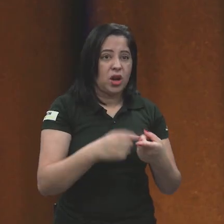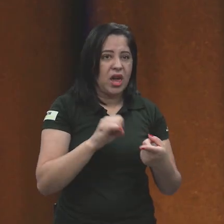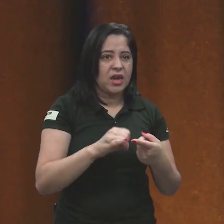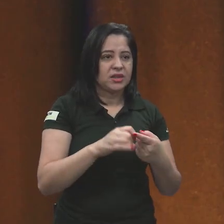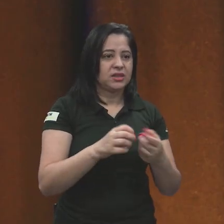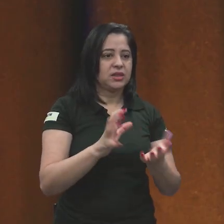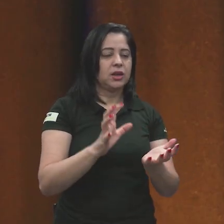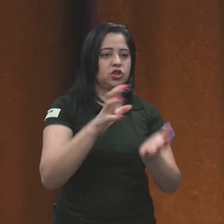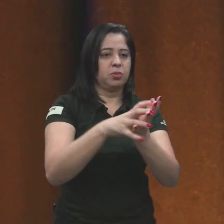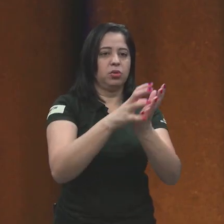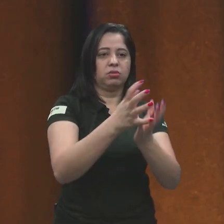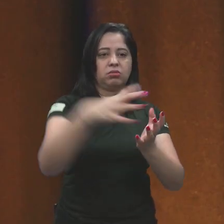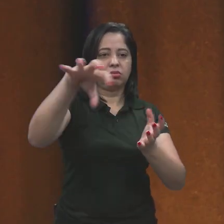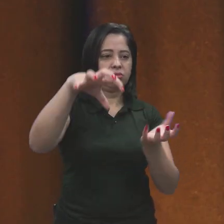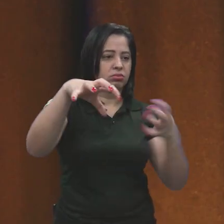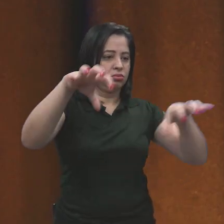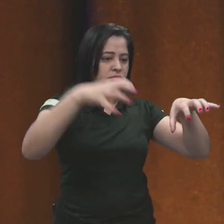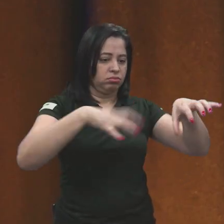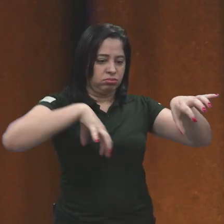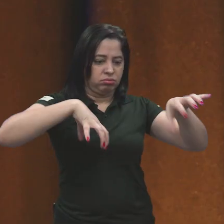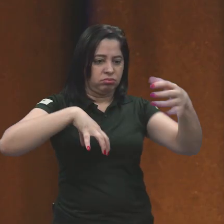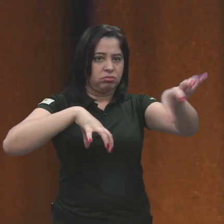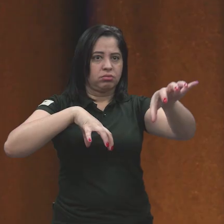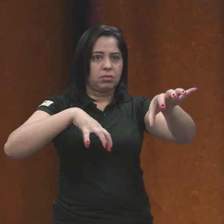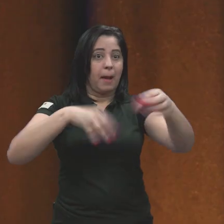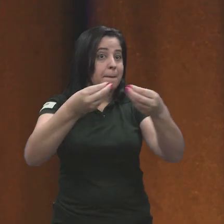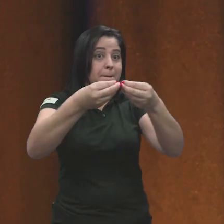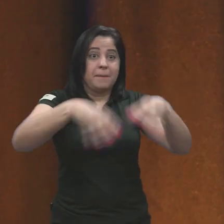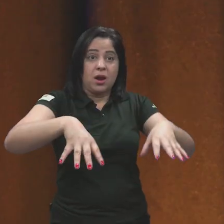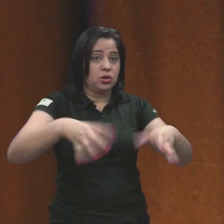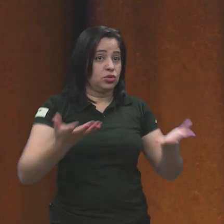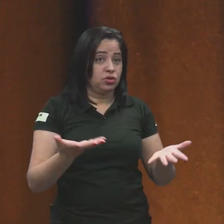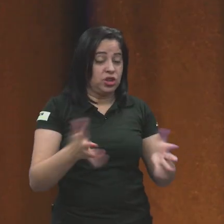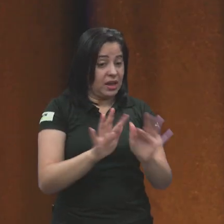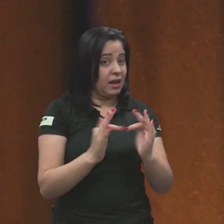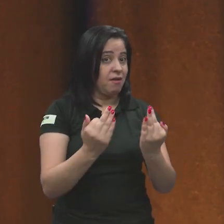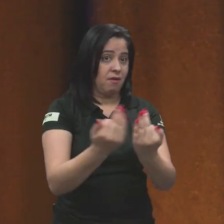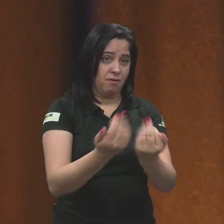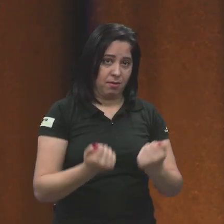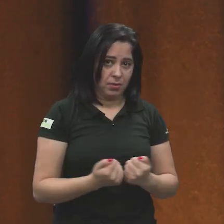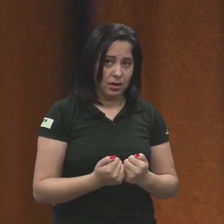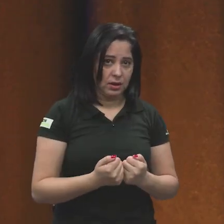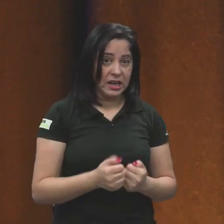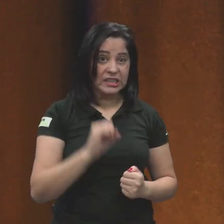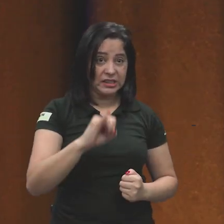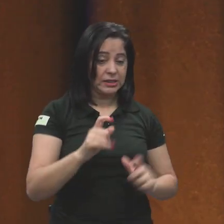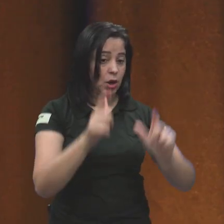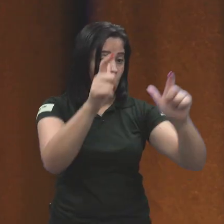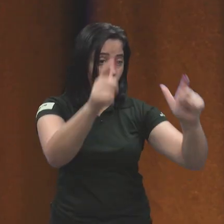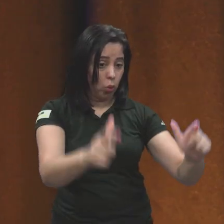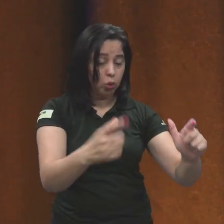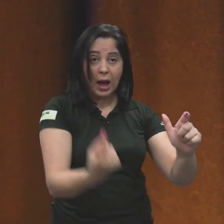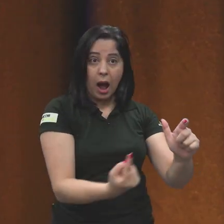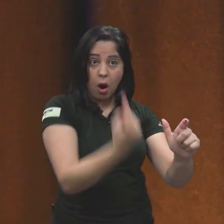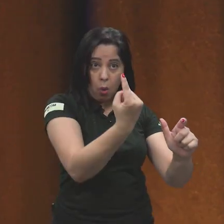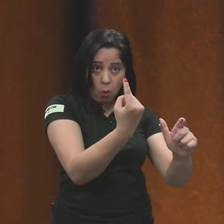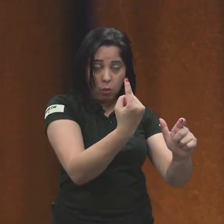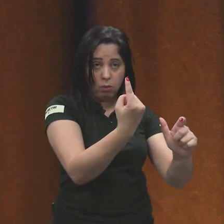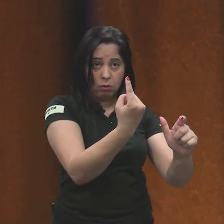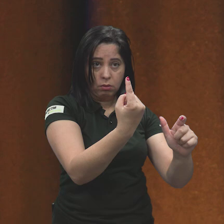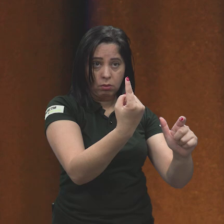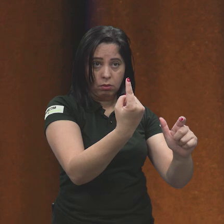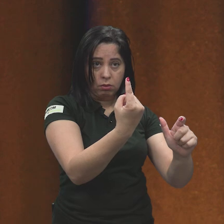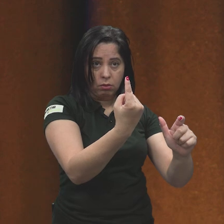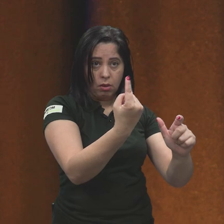gente vai prejudicar o atendimento ao autista e às famílias. Então, a gente centraliza e a gente resolve muitos problemas de